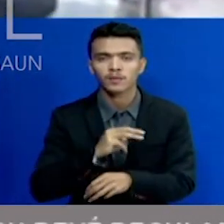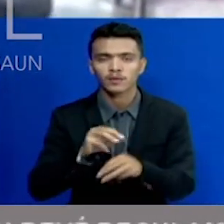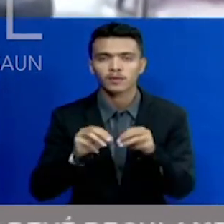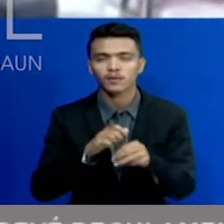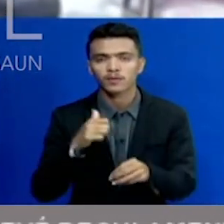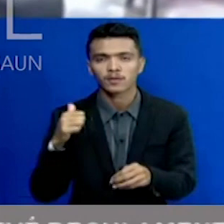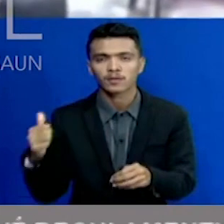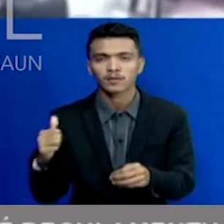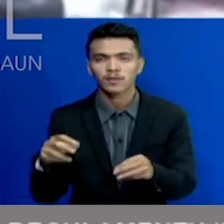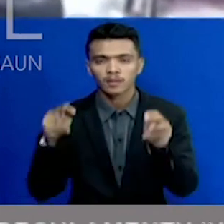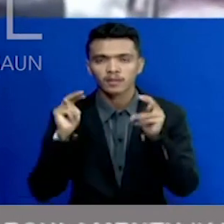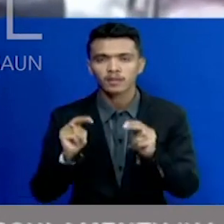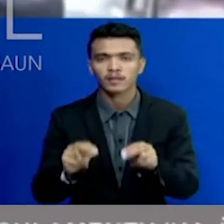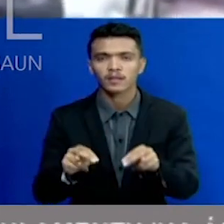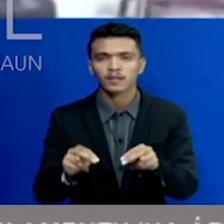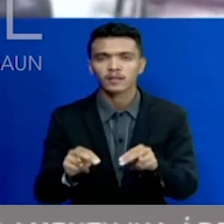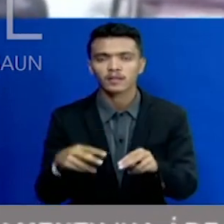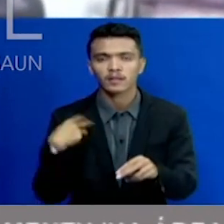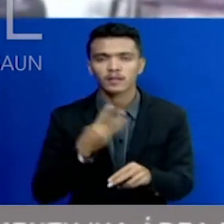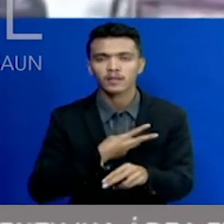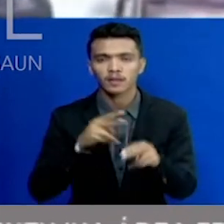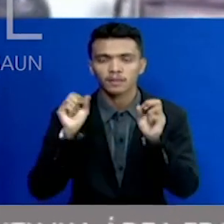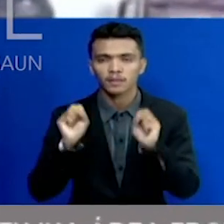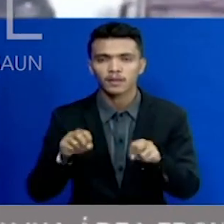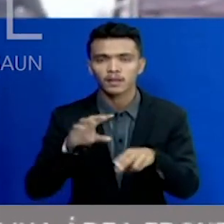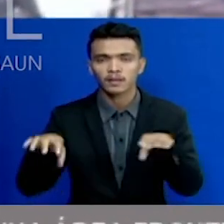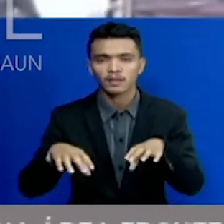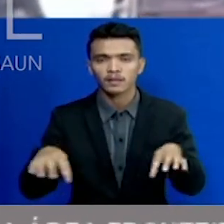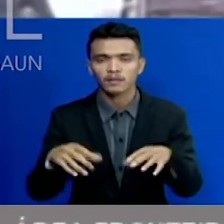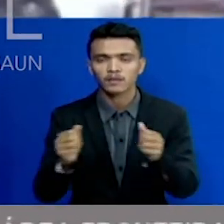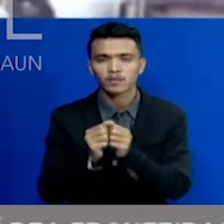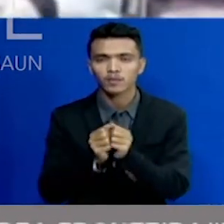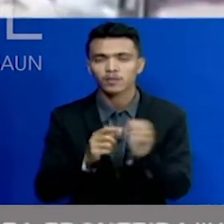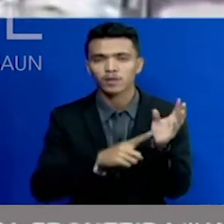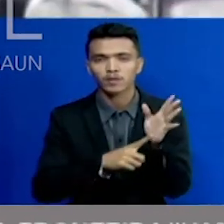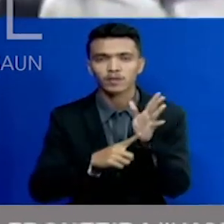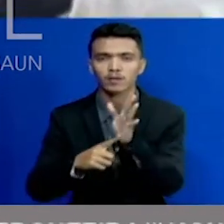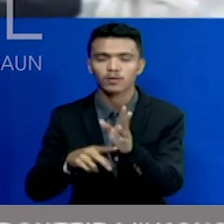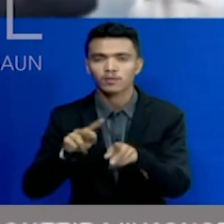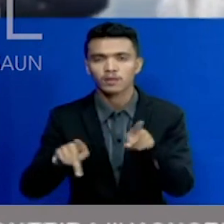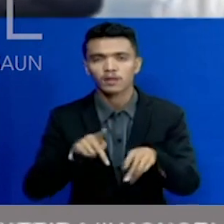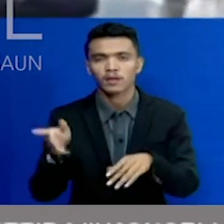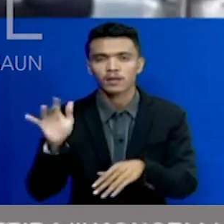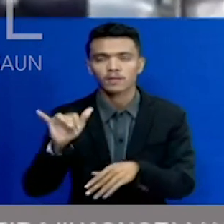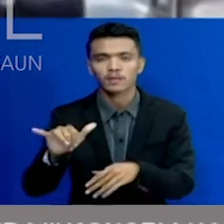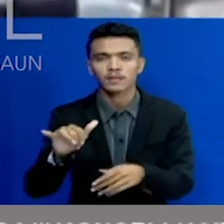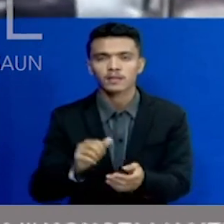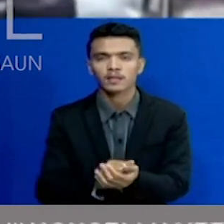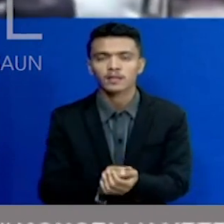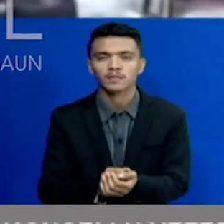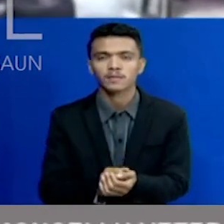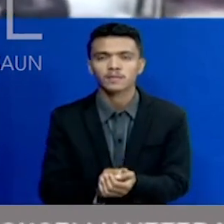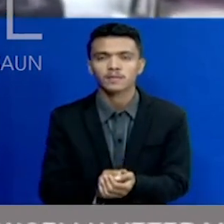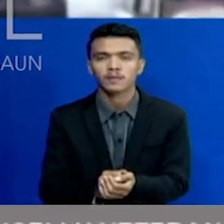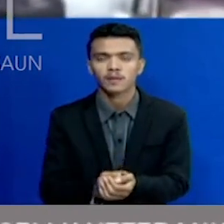teves mebe precisa para kita bele serviço amutu at bele hal promoção para bele atrai tema barak bele ma investe